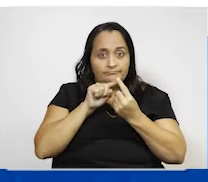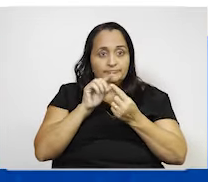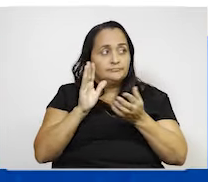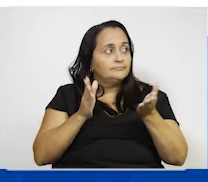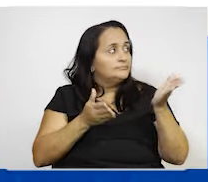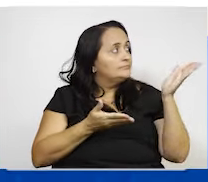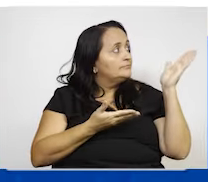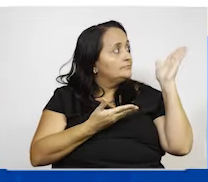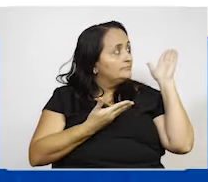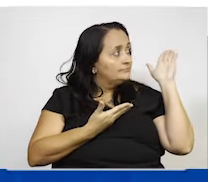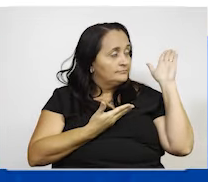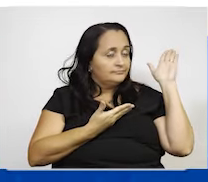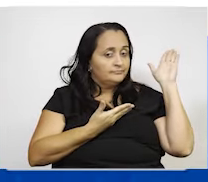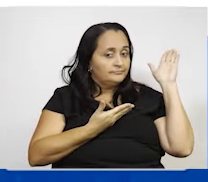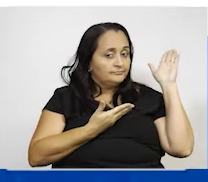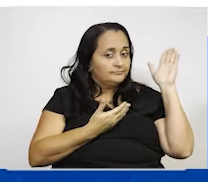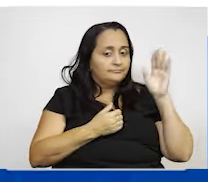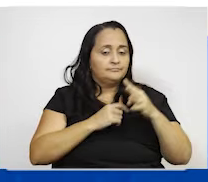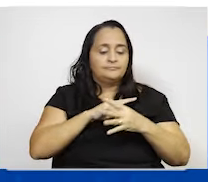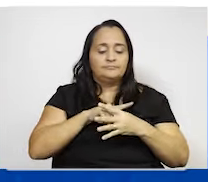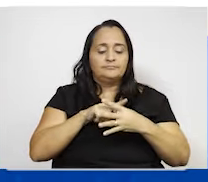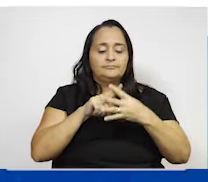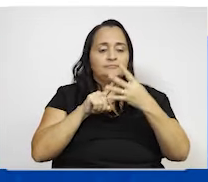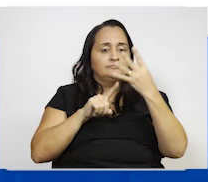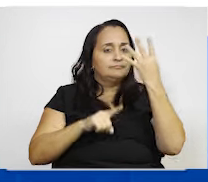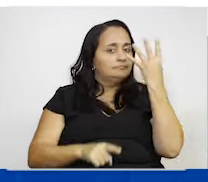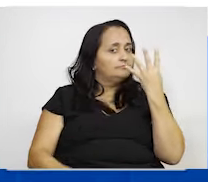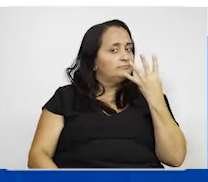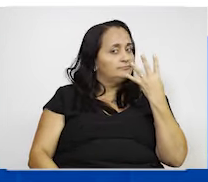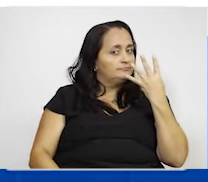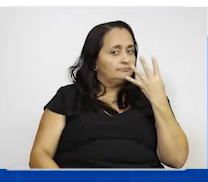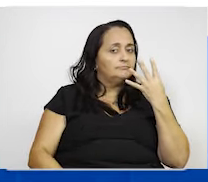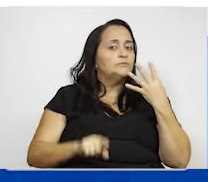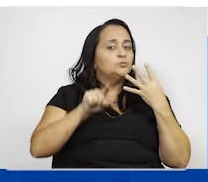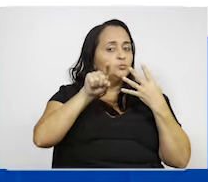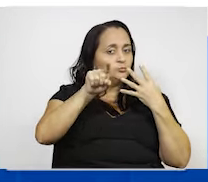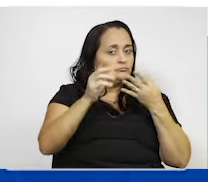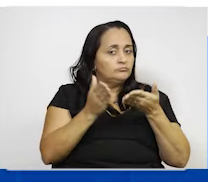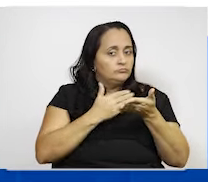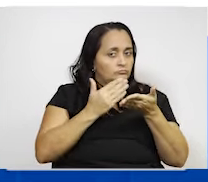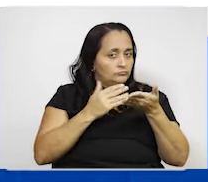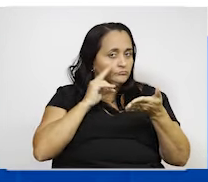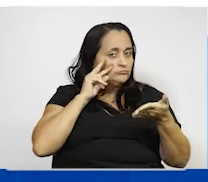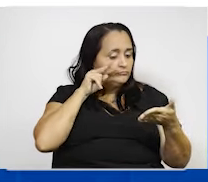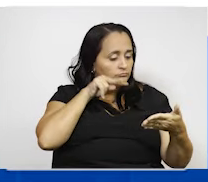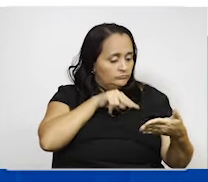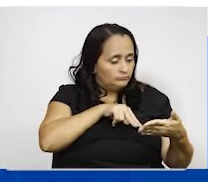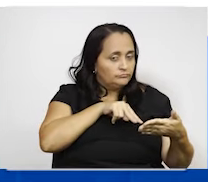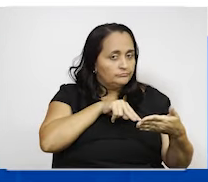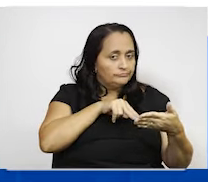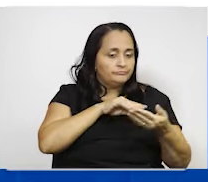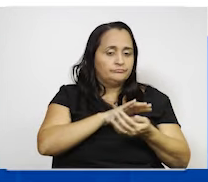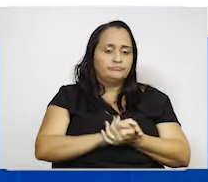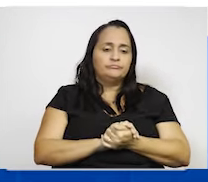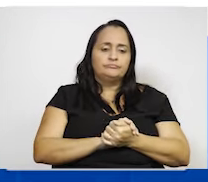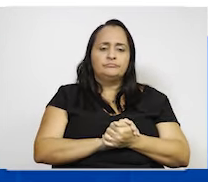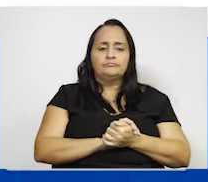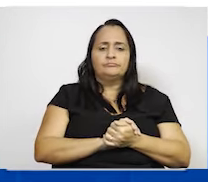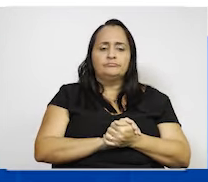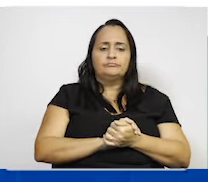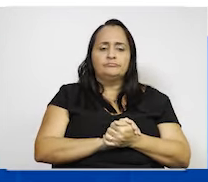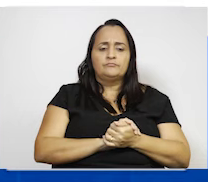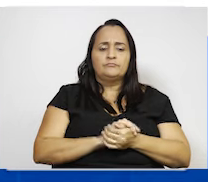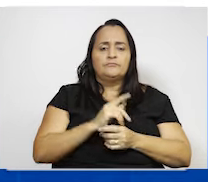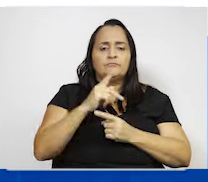observe aqui. Nós separamos essas quatro palavras. Está lá no seu livro, você pode dar uma olhada, tá? Portanto,